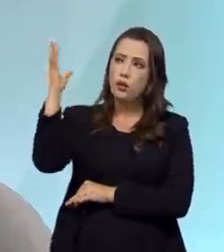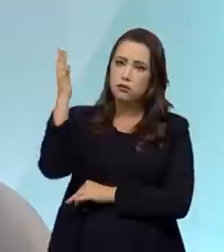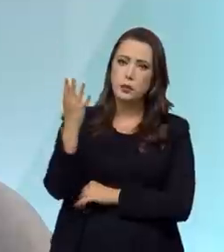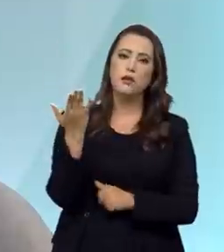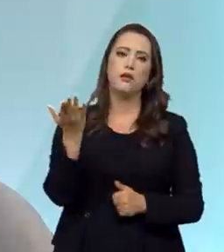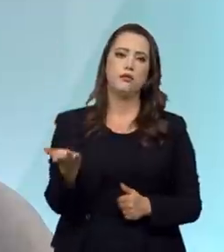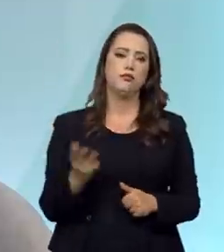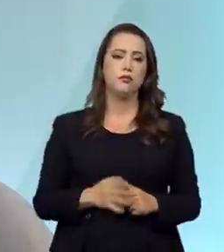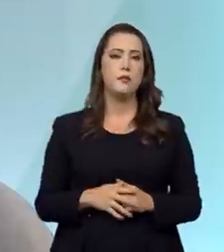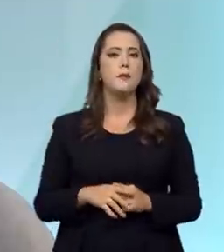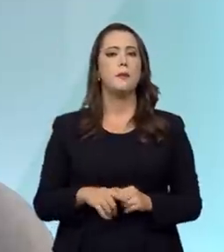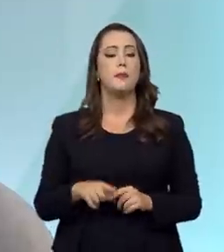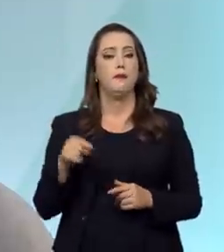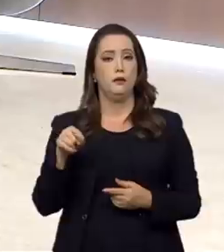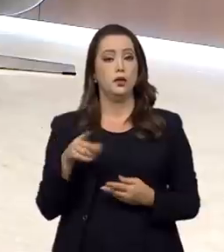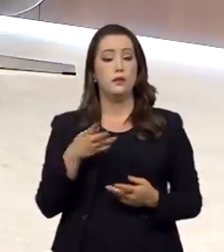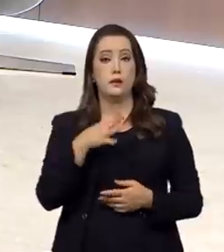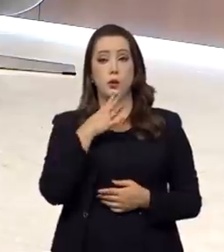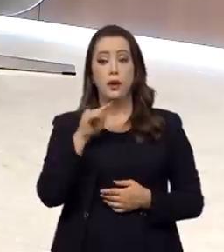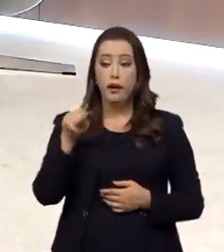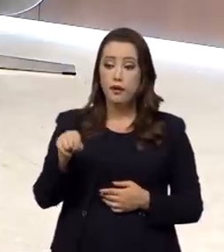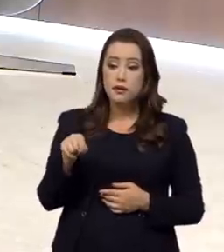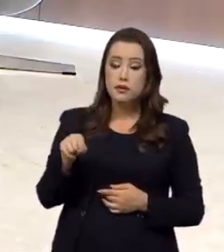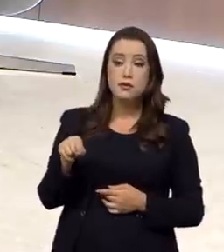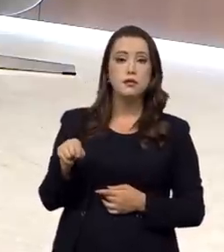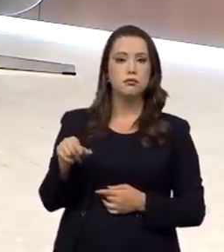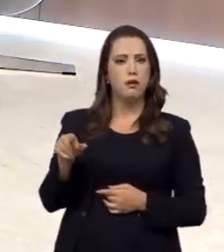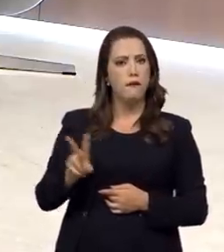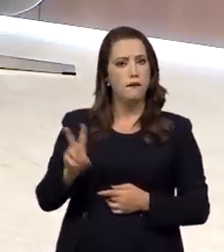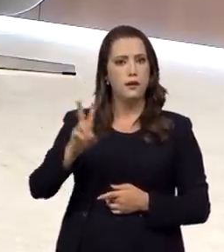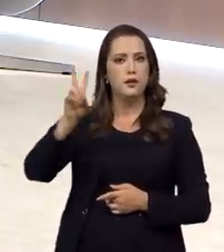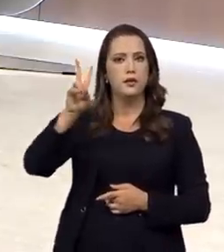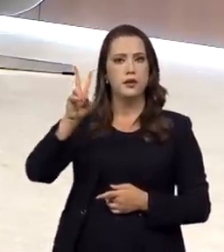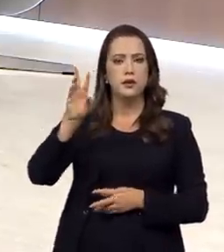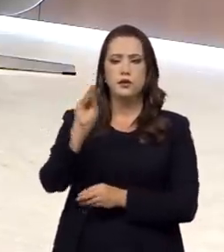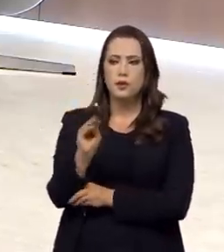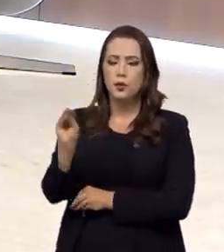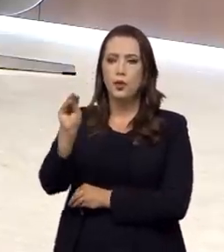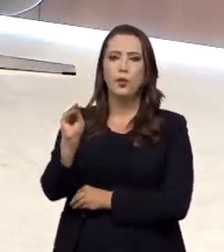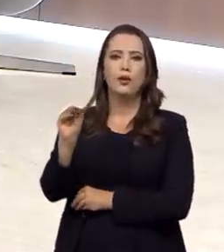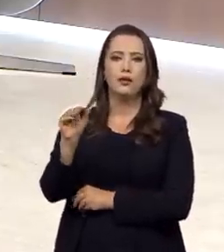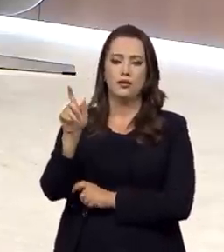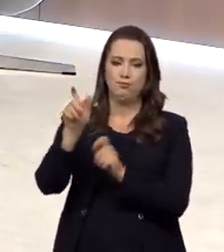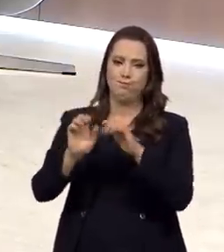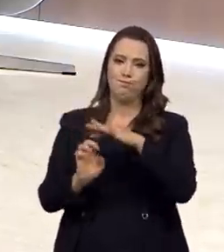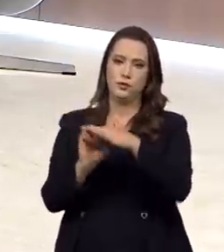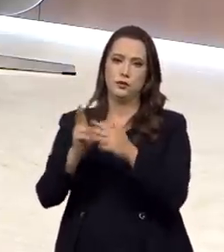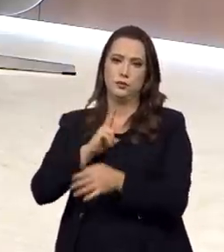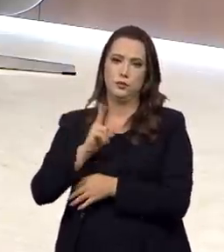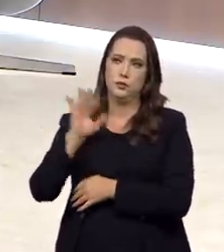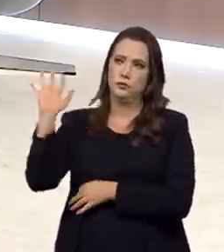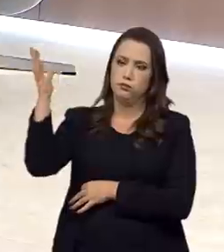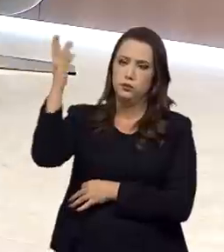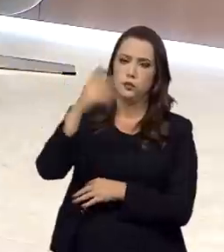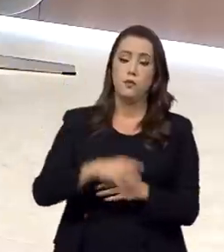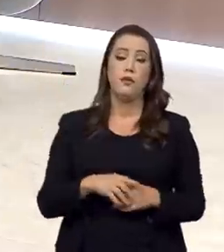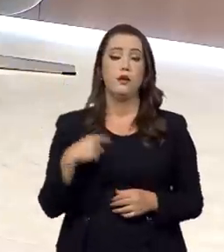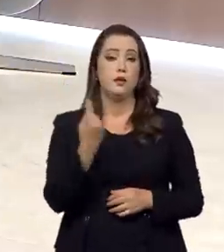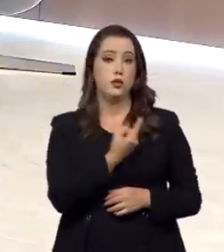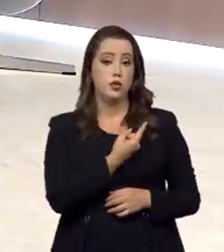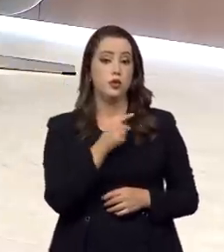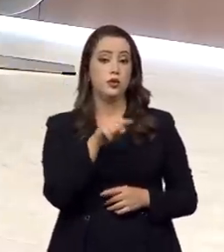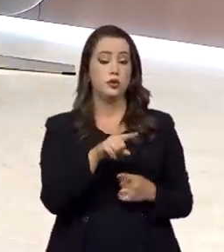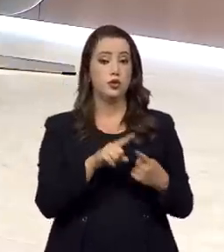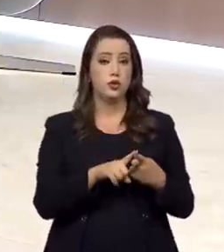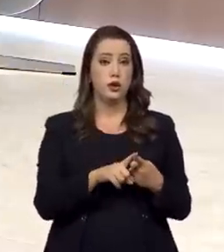reconhecer e remunerar a quem cuida de Floresta tem acontecido já Como comentei anteriormente o floresta mais carbono nós temos um